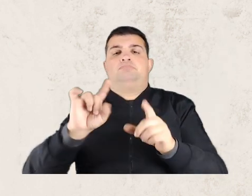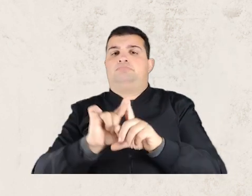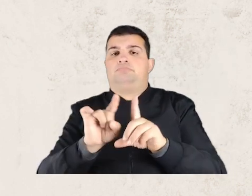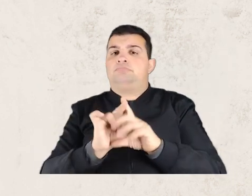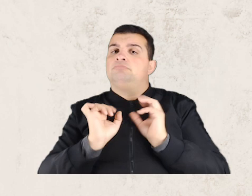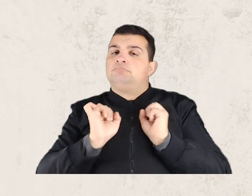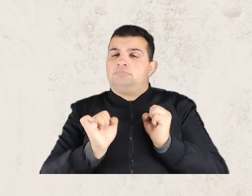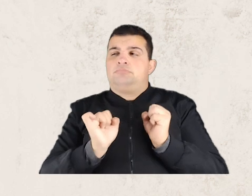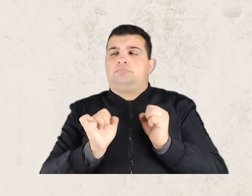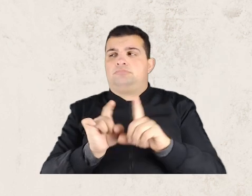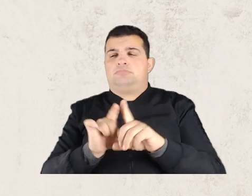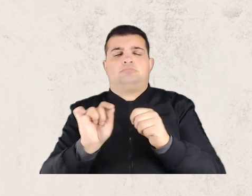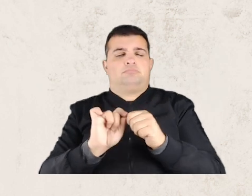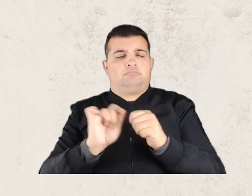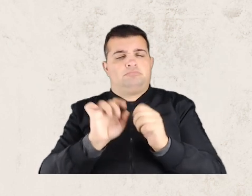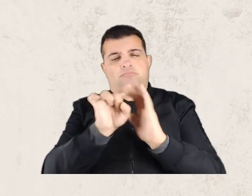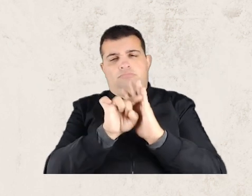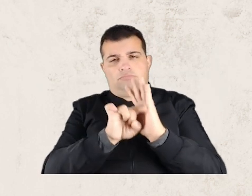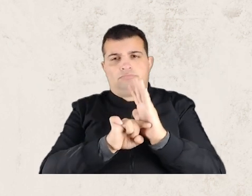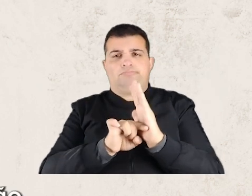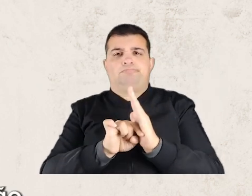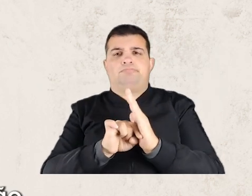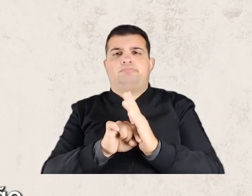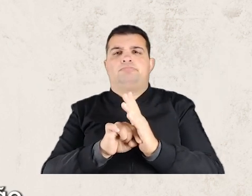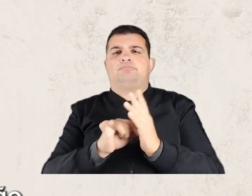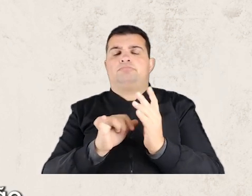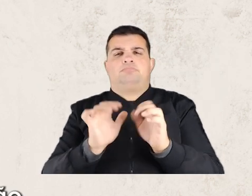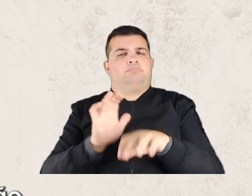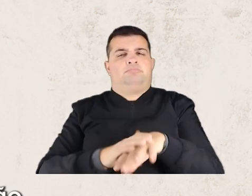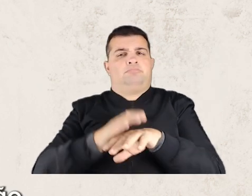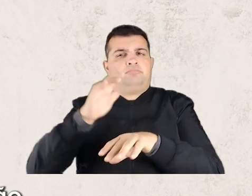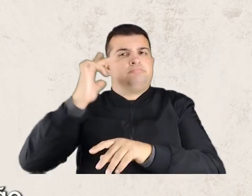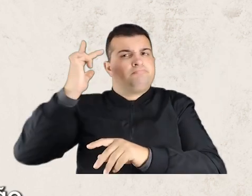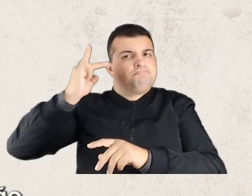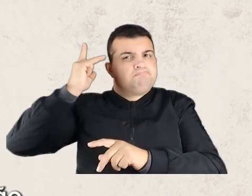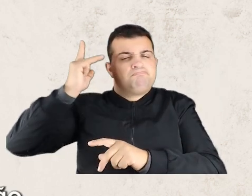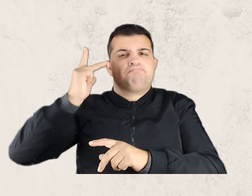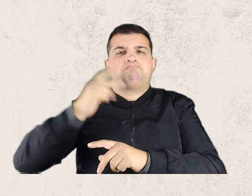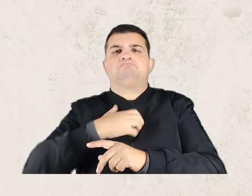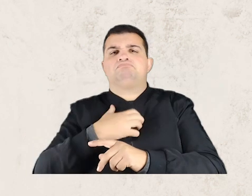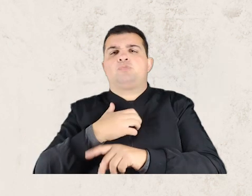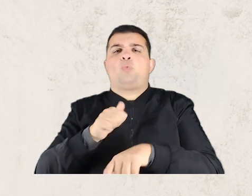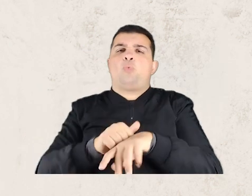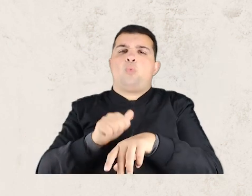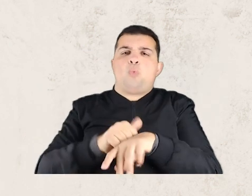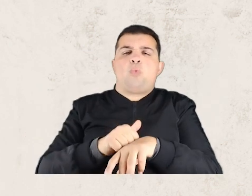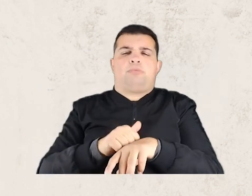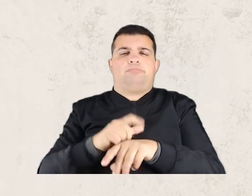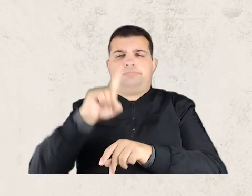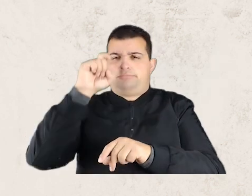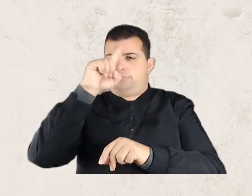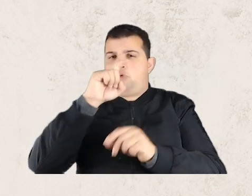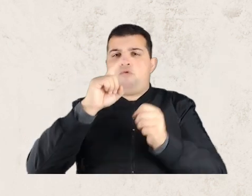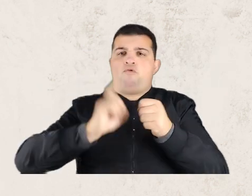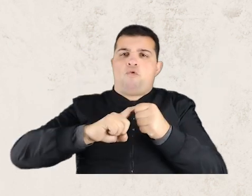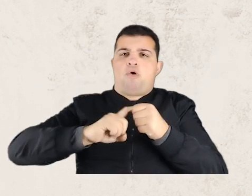Deveria estar bastante empenhada em transformar as situações de desigualdade, de exclusão. Deveria estar